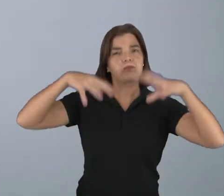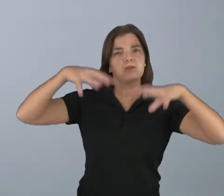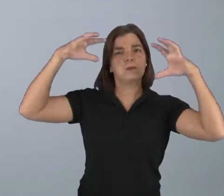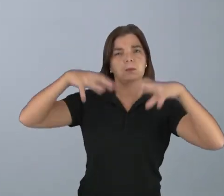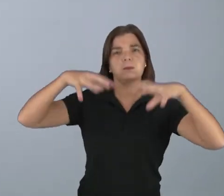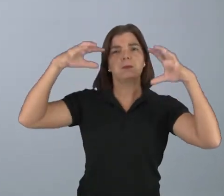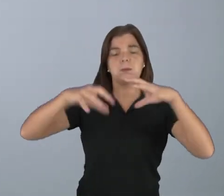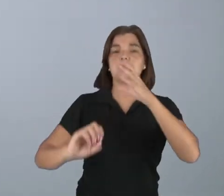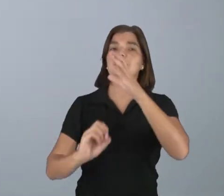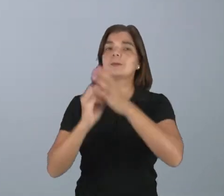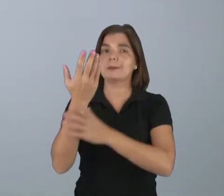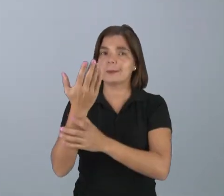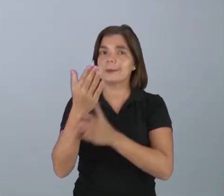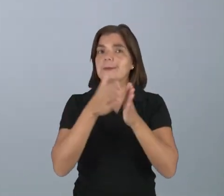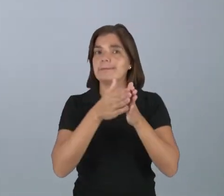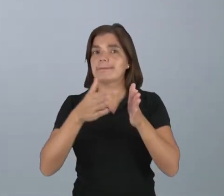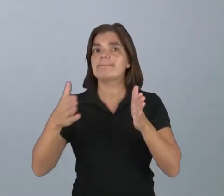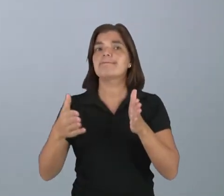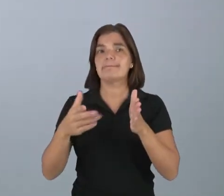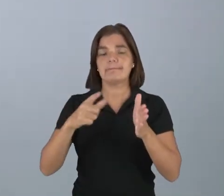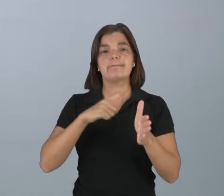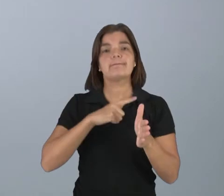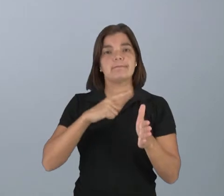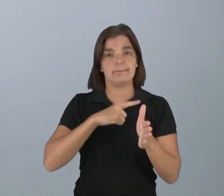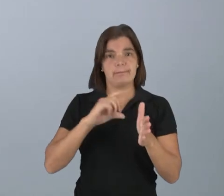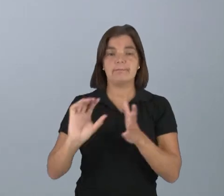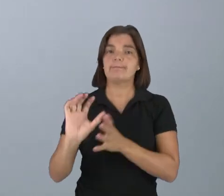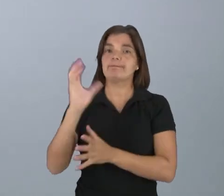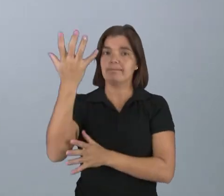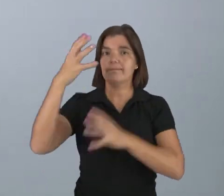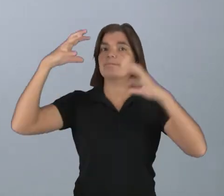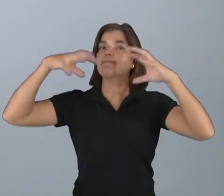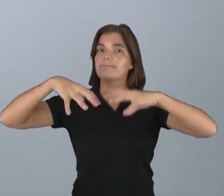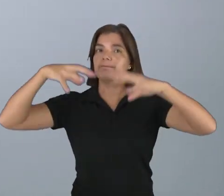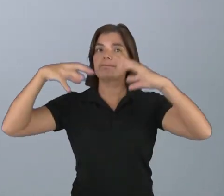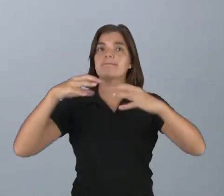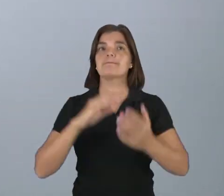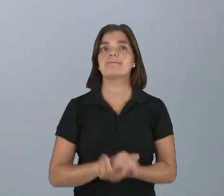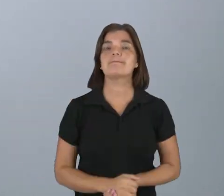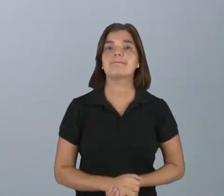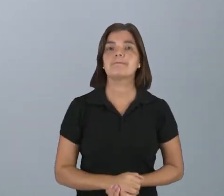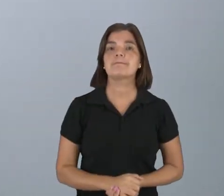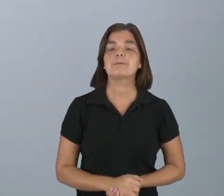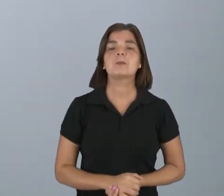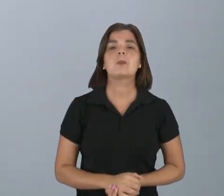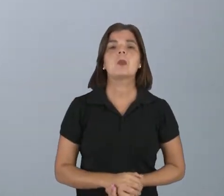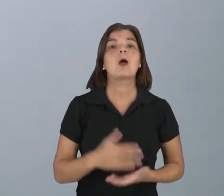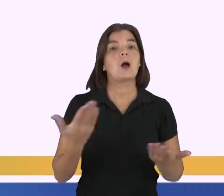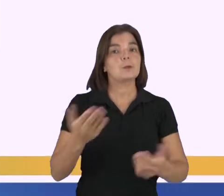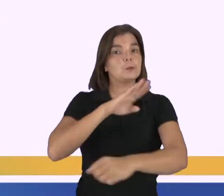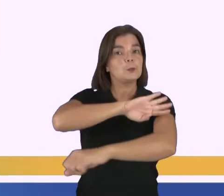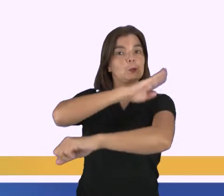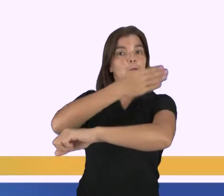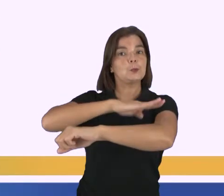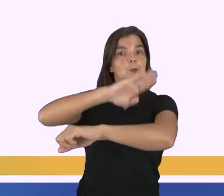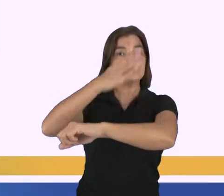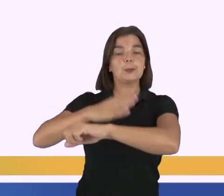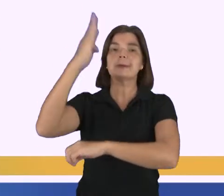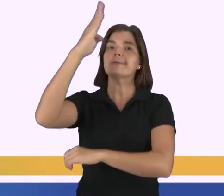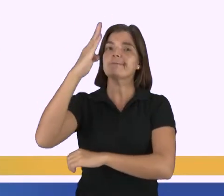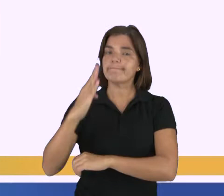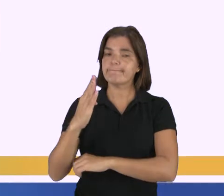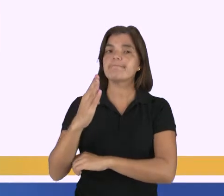que acontece nesse período da estação chuvosa. Quanto ao relevo, o relevo brasileiro